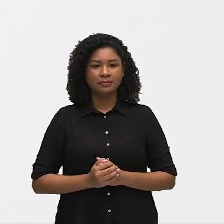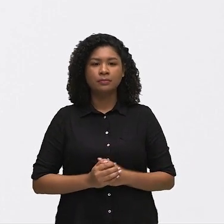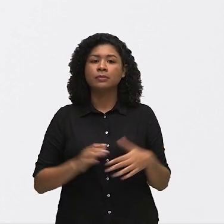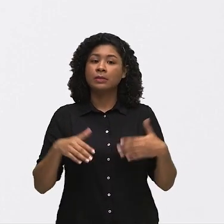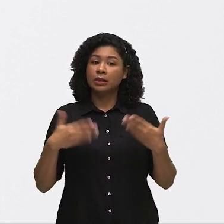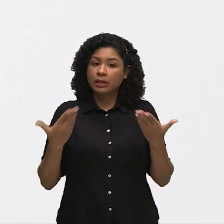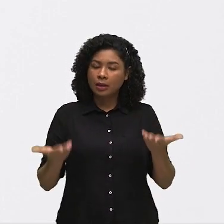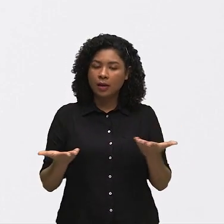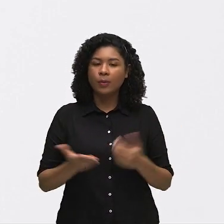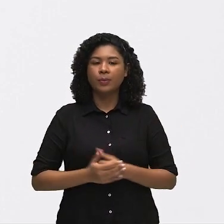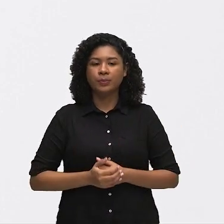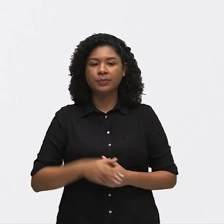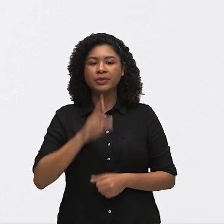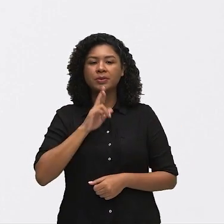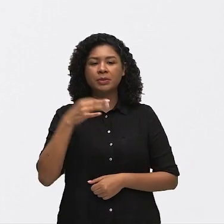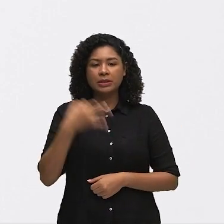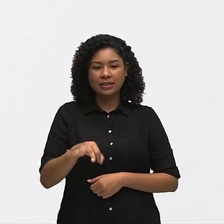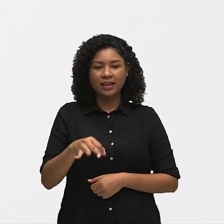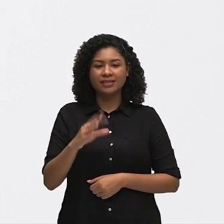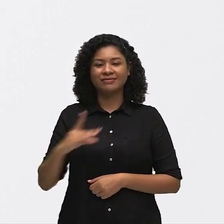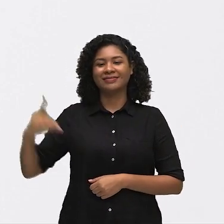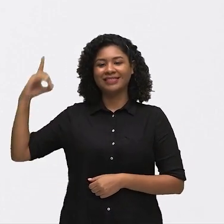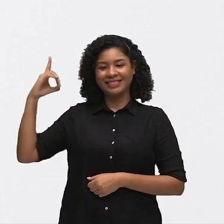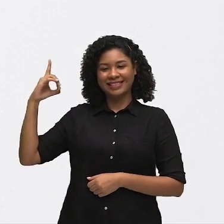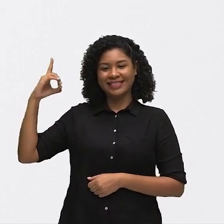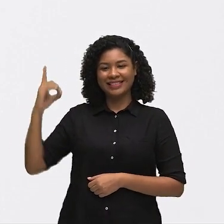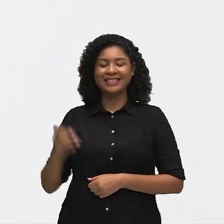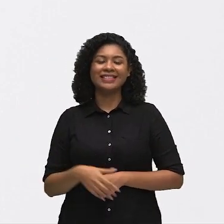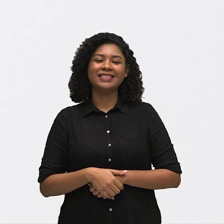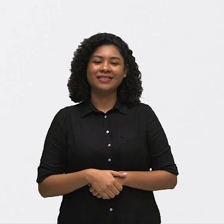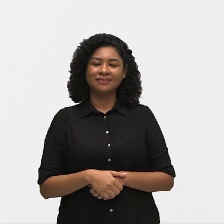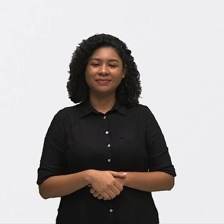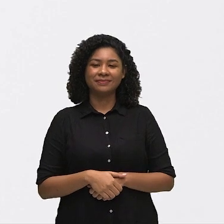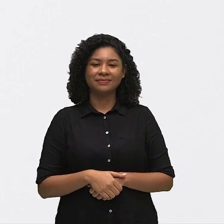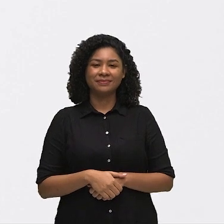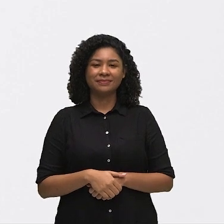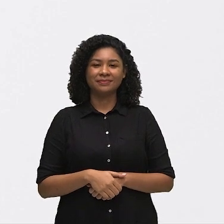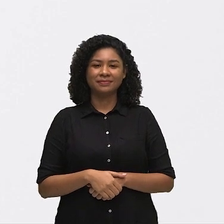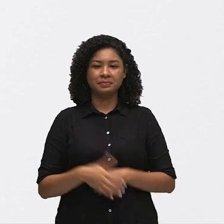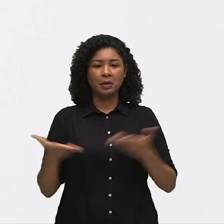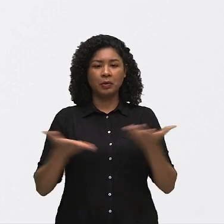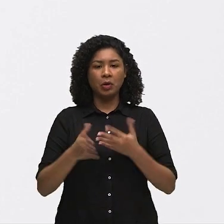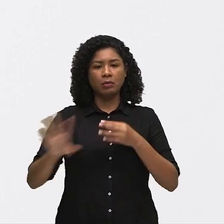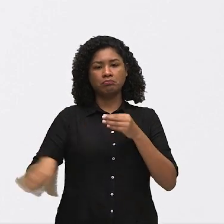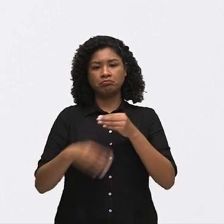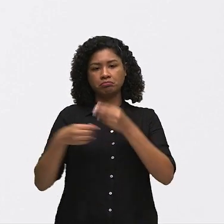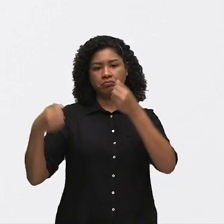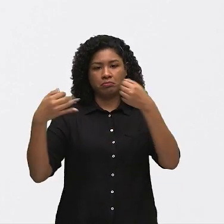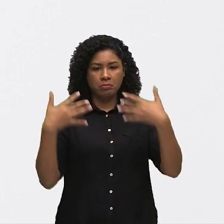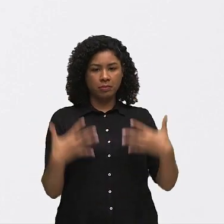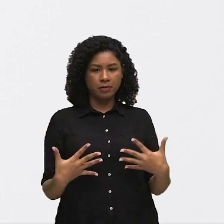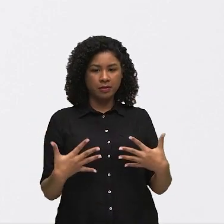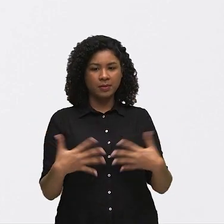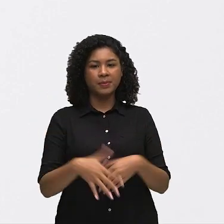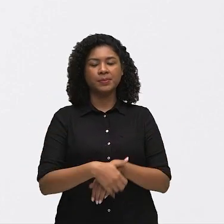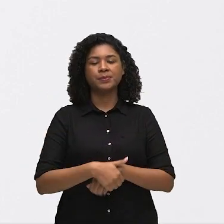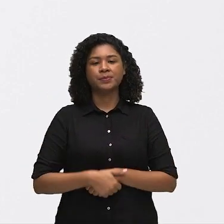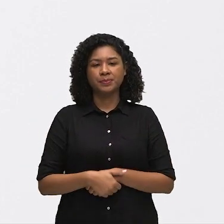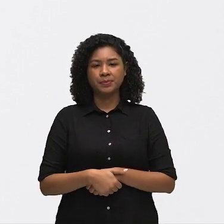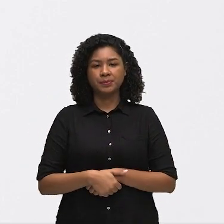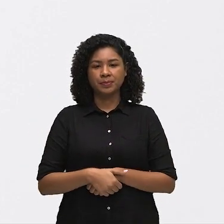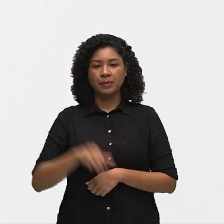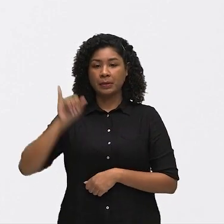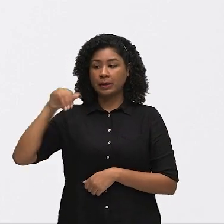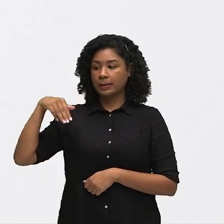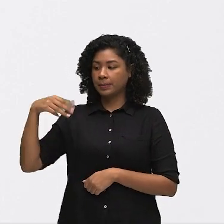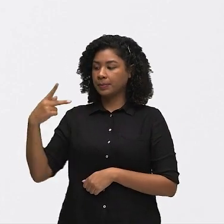gabarito, alternativa D, muito bem, imperativo afirmativo, e o nosso comentário diz exatamente isso, né? Que o imperativo tem essas